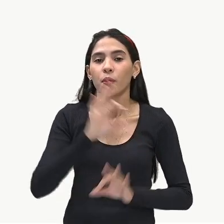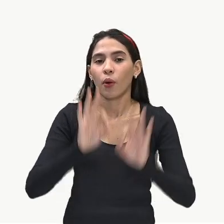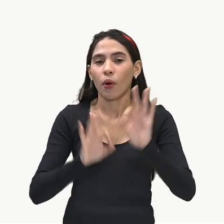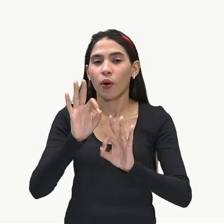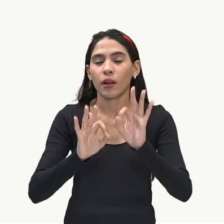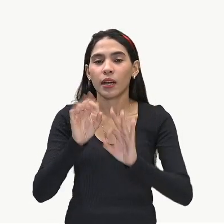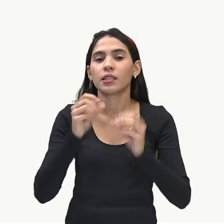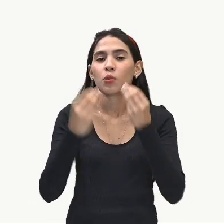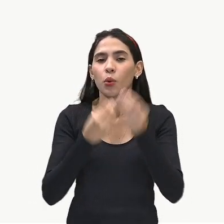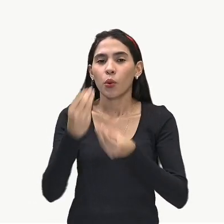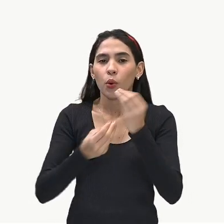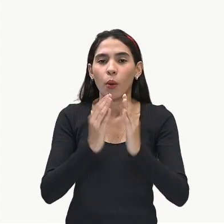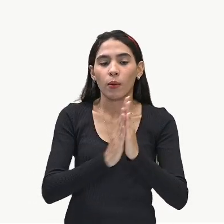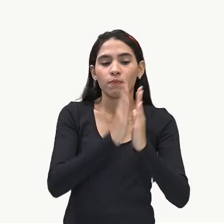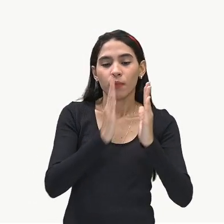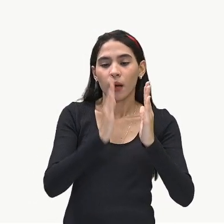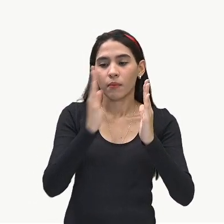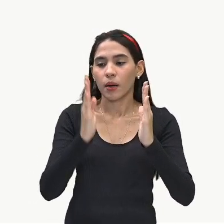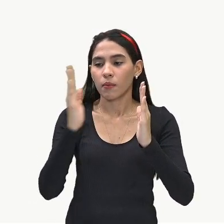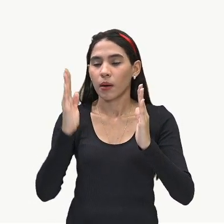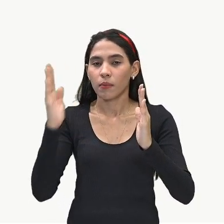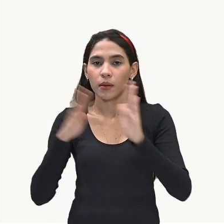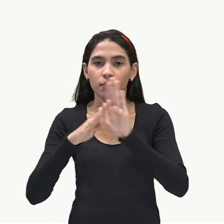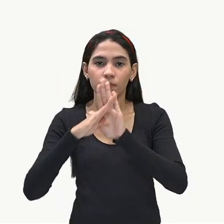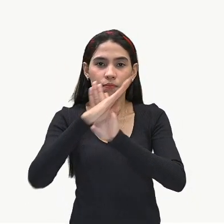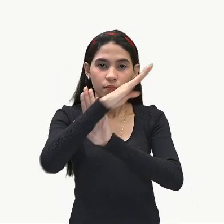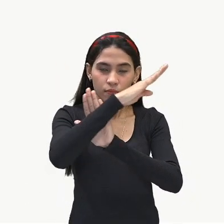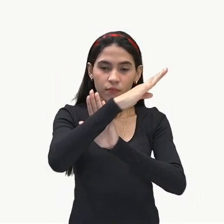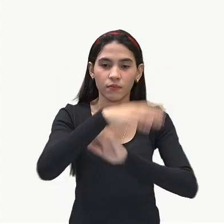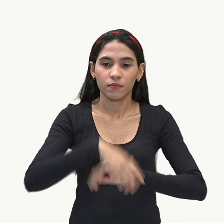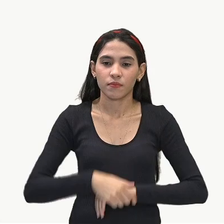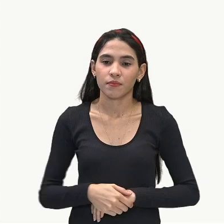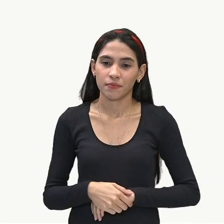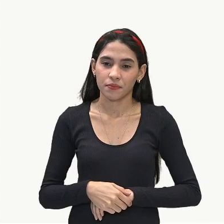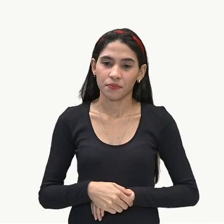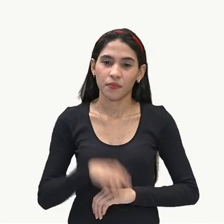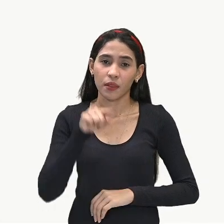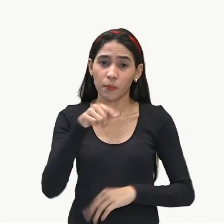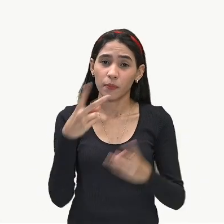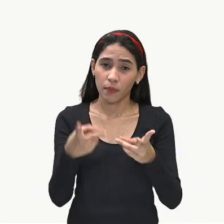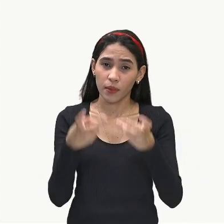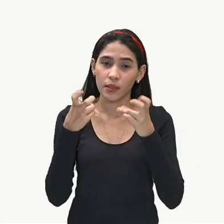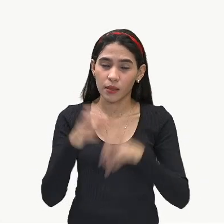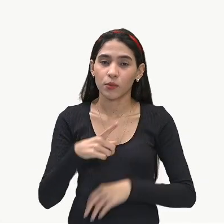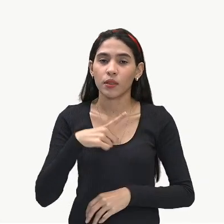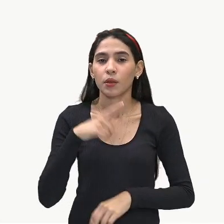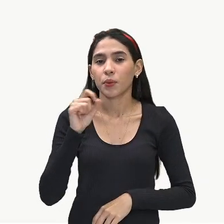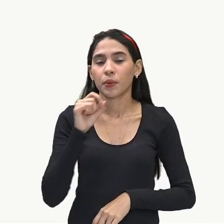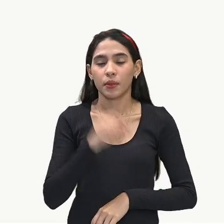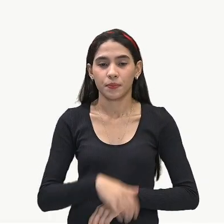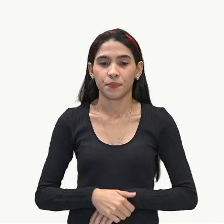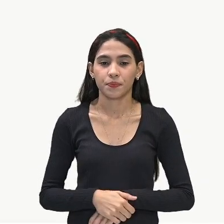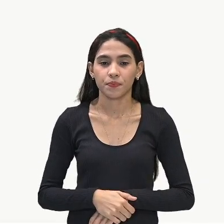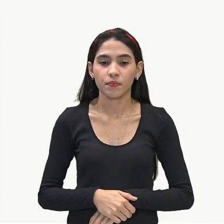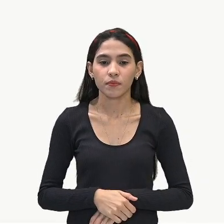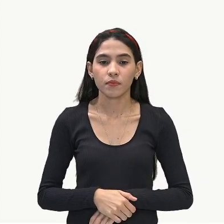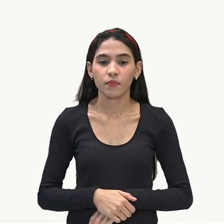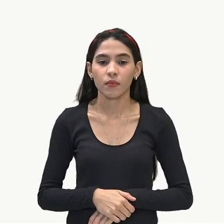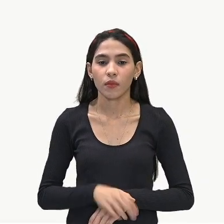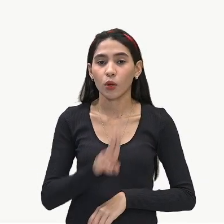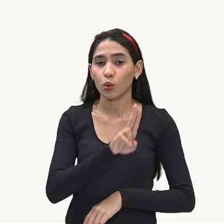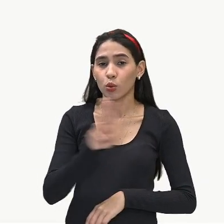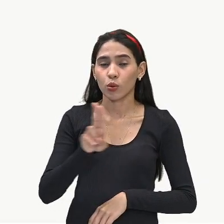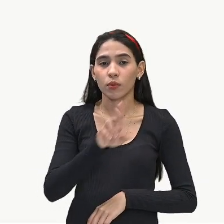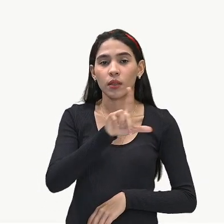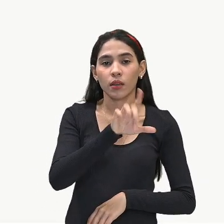em ordem crescente, não é verdade? Então observem que aqui existe o que ele chamou de